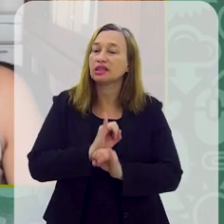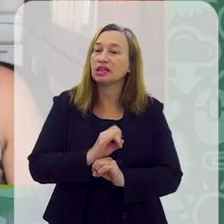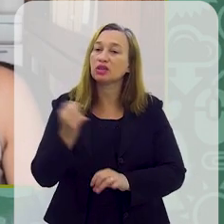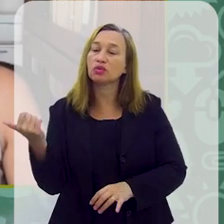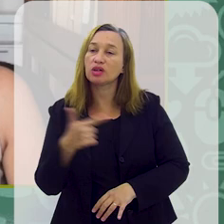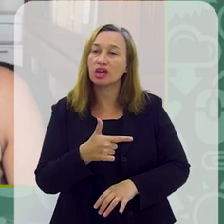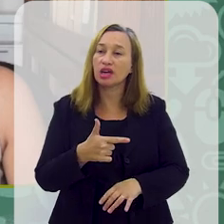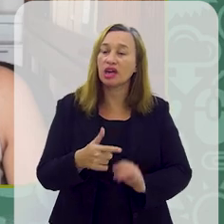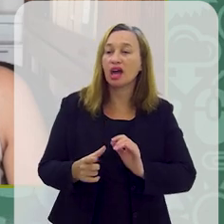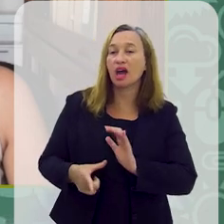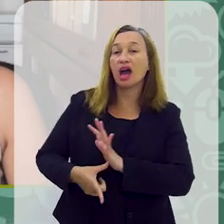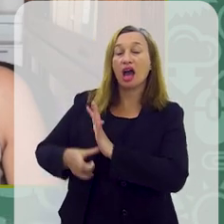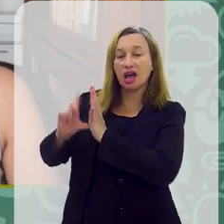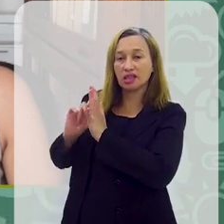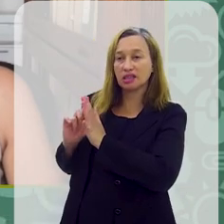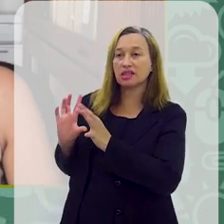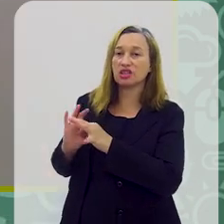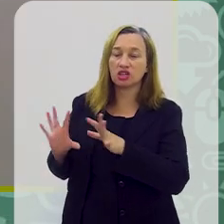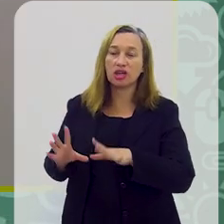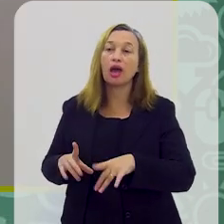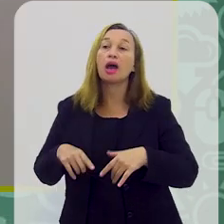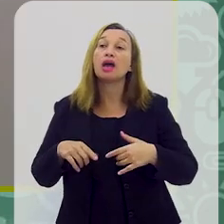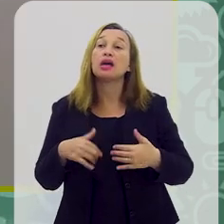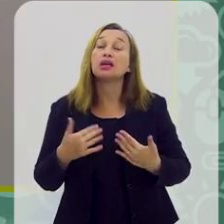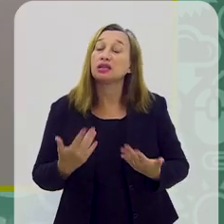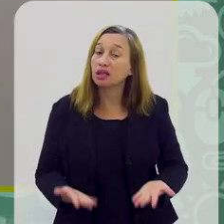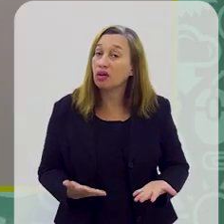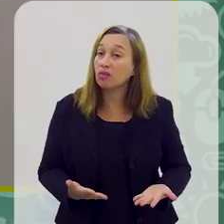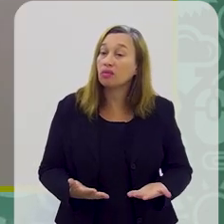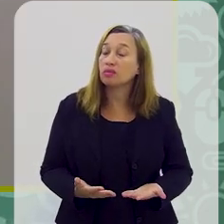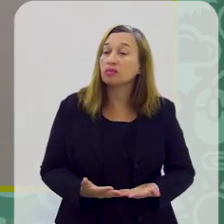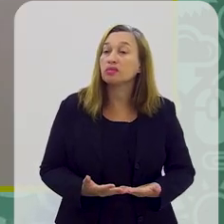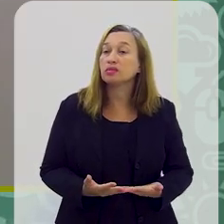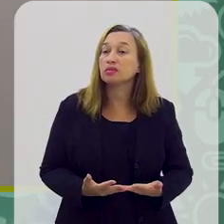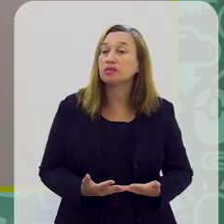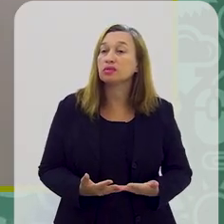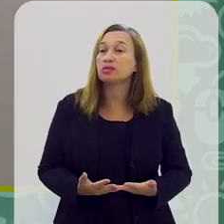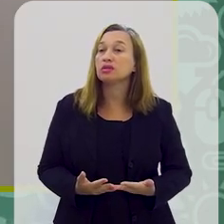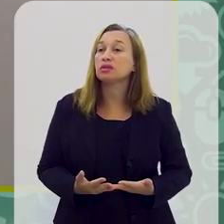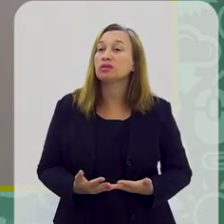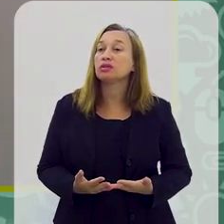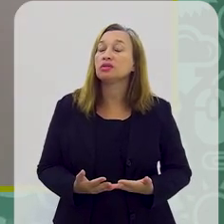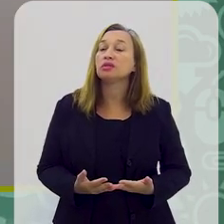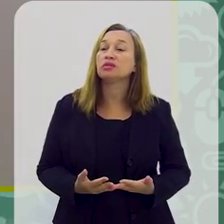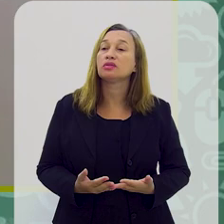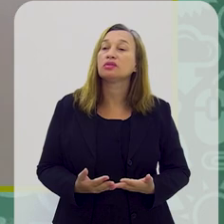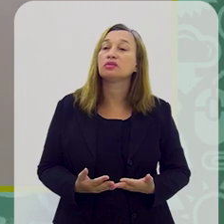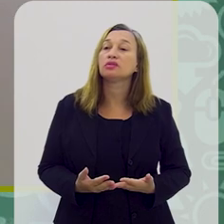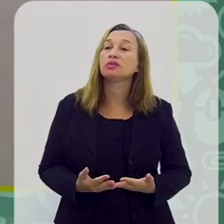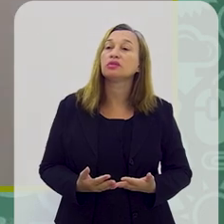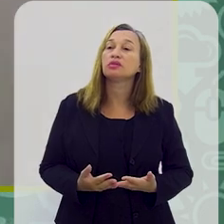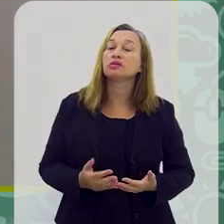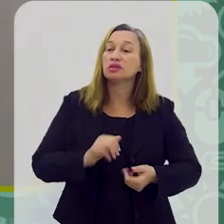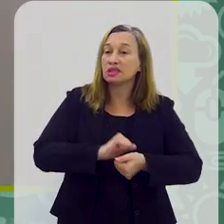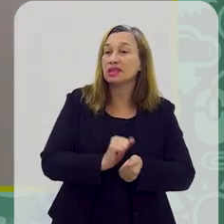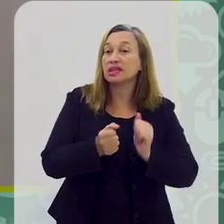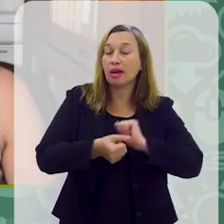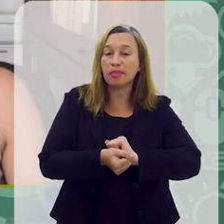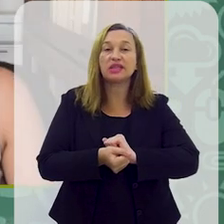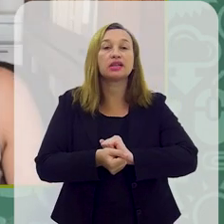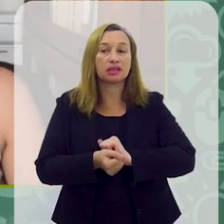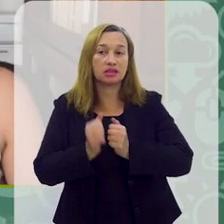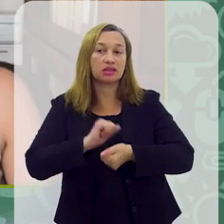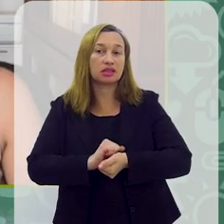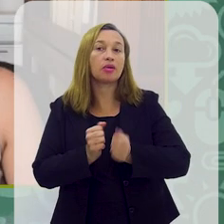internet do que você deixaria, né, antes. E a partir disso, elas foram